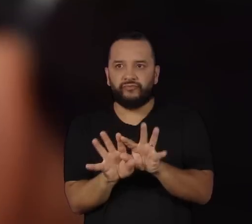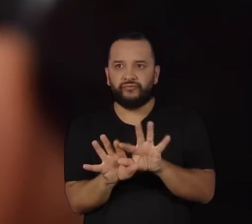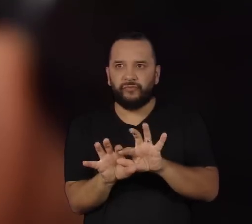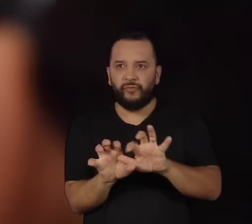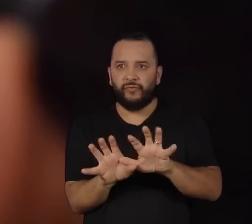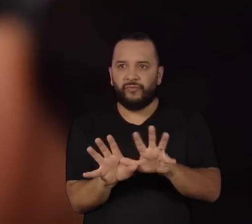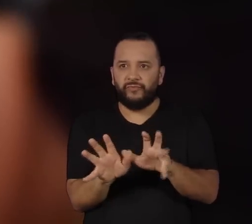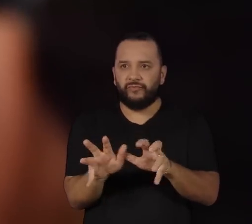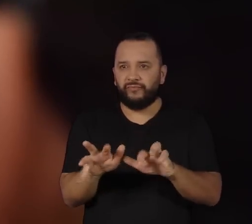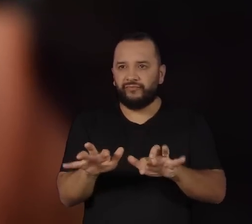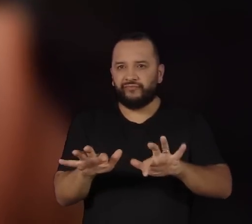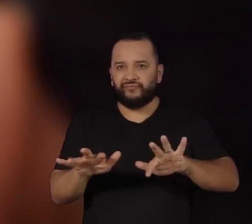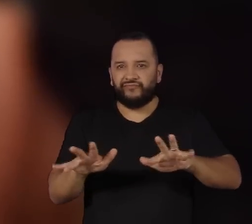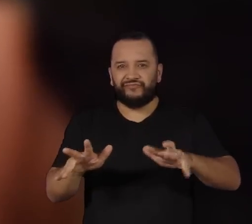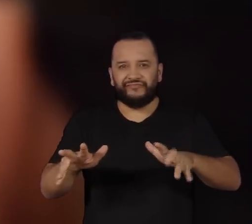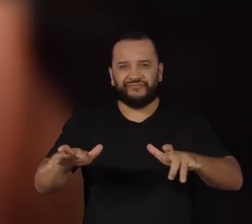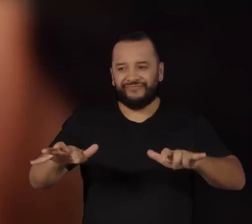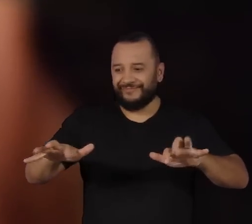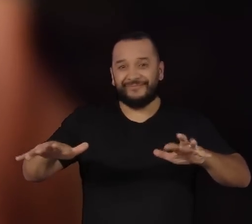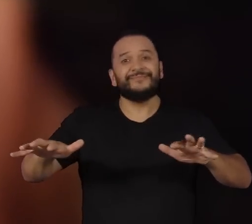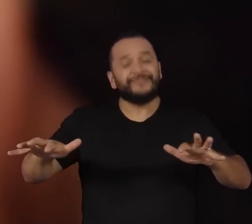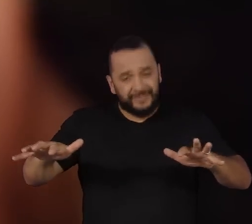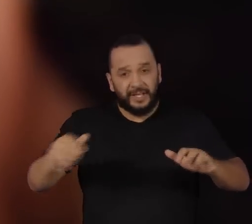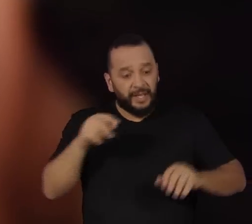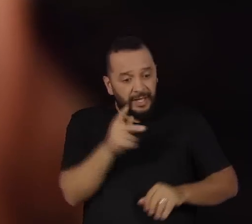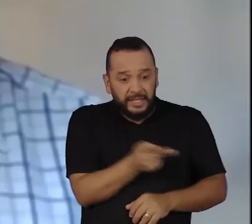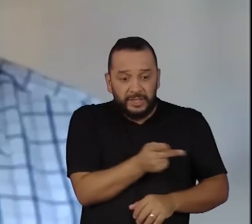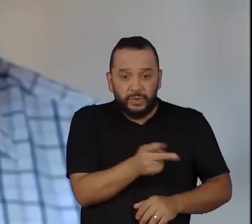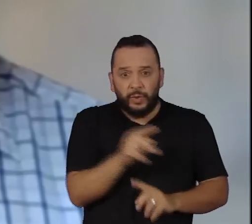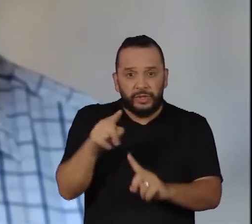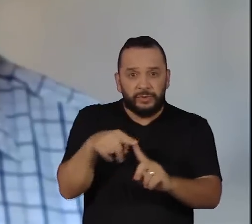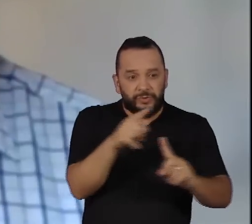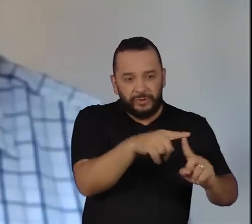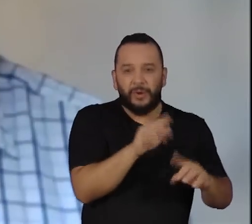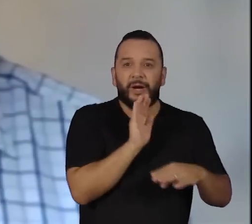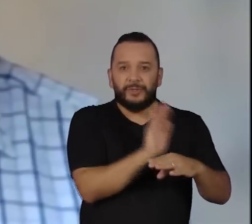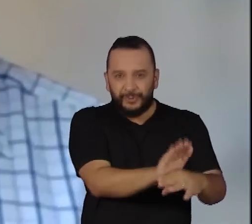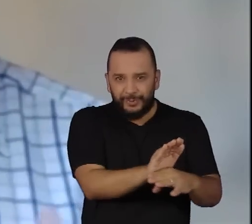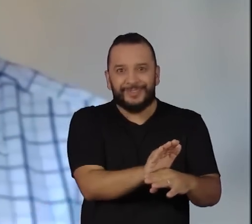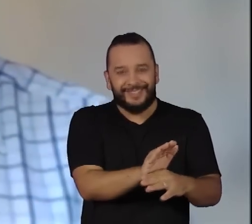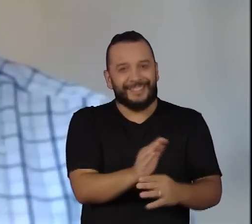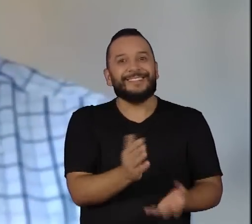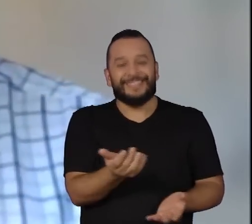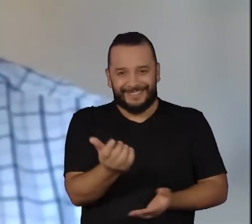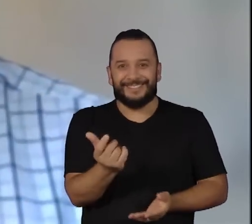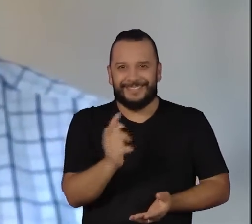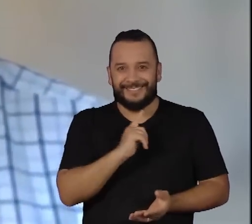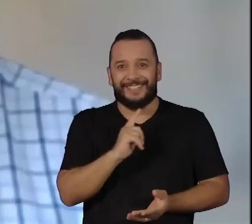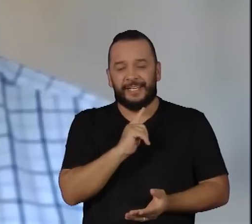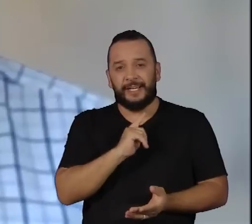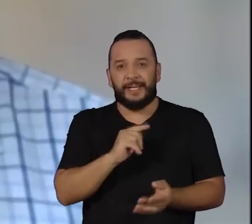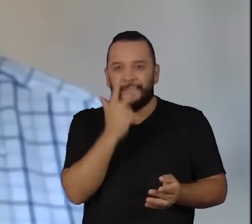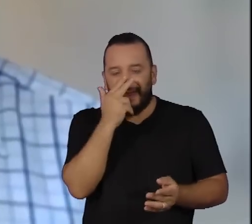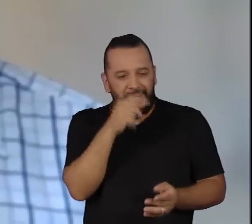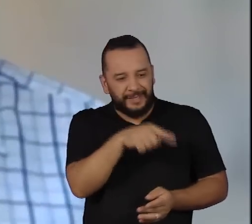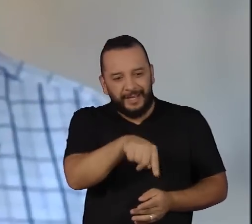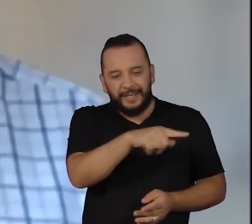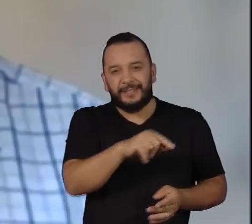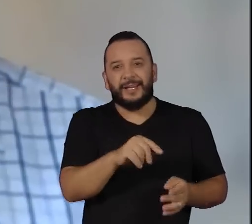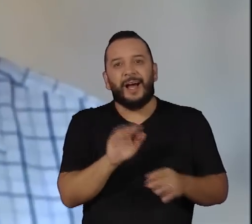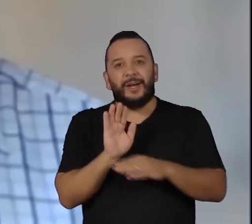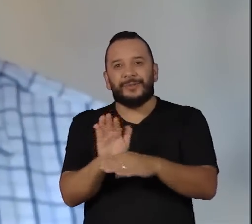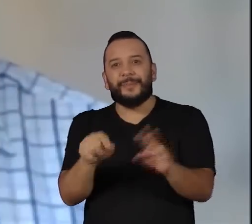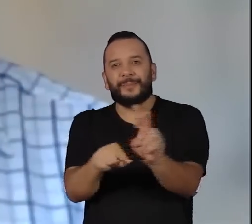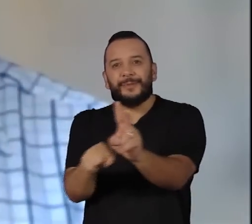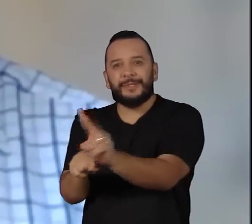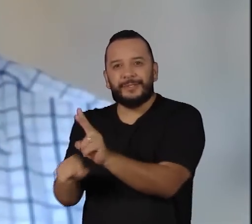tridimensional para que os corais cresçam em sua complexidade, trazendo abrigo, trazendo toda a estrutura que um recife de coral tem